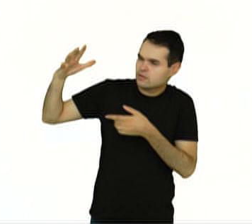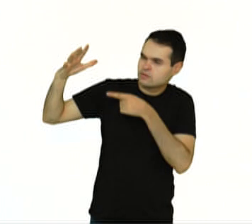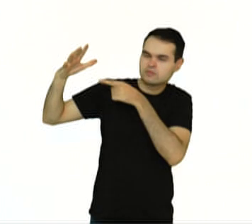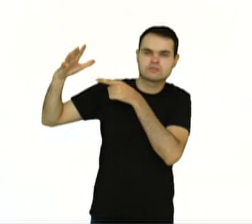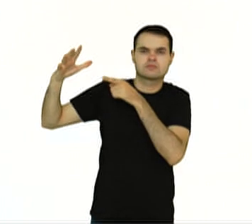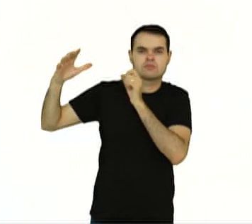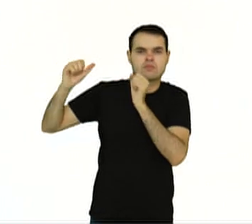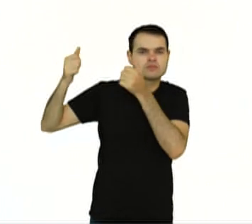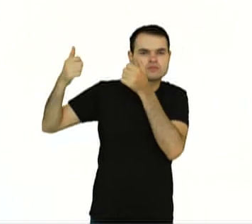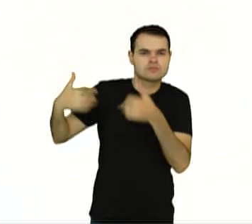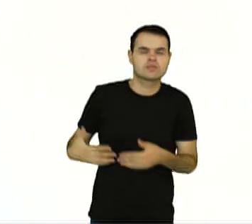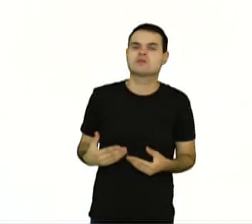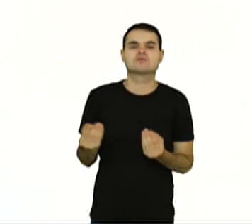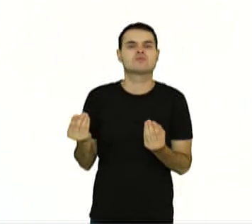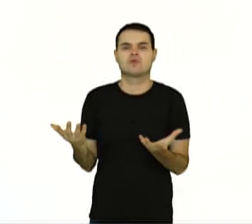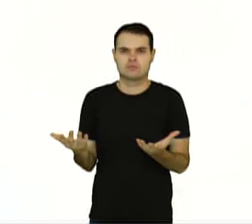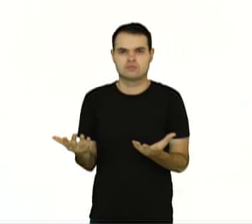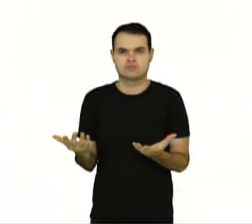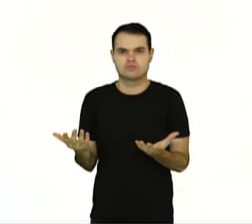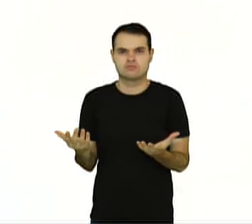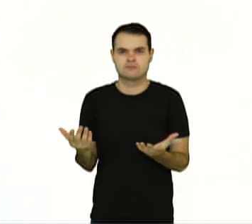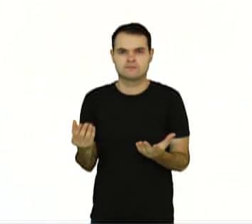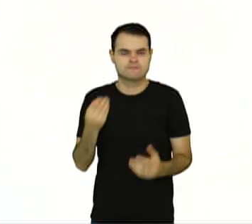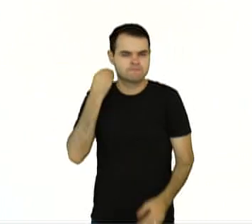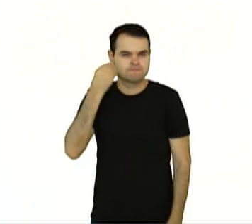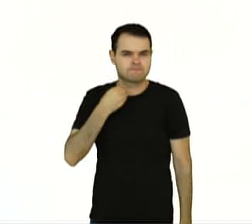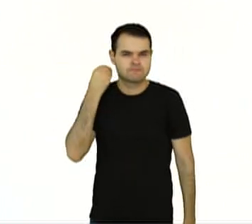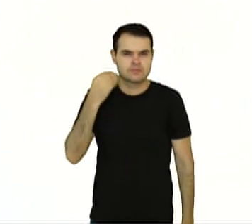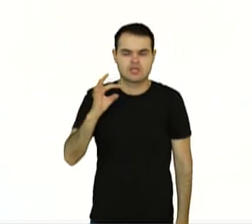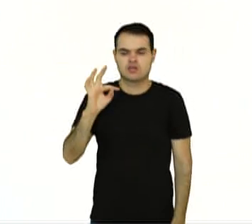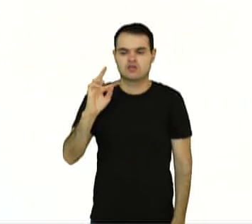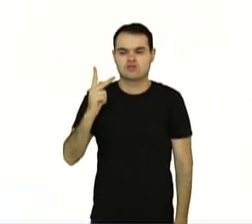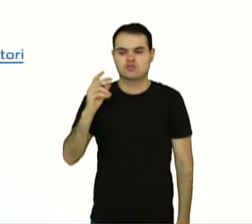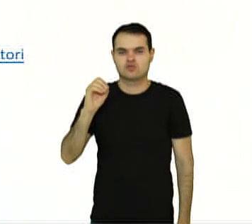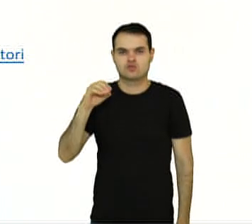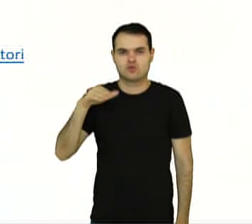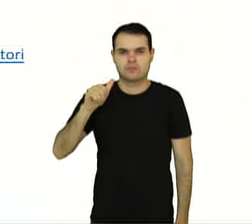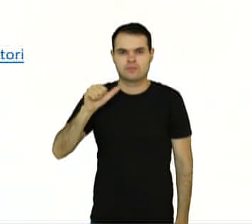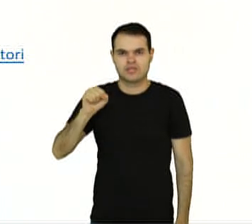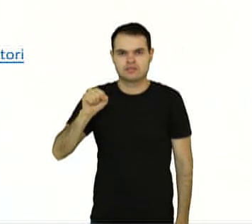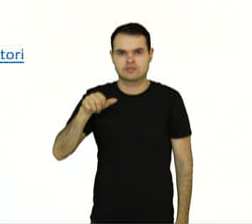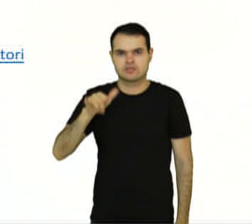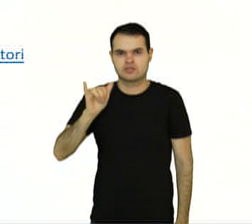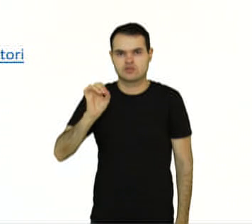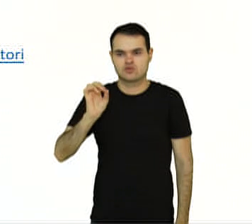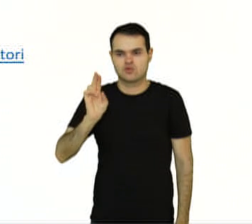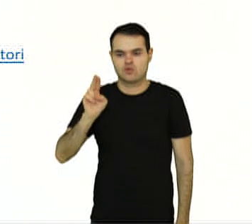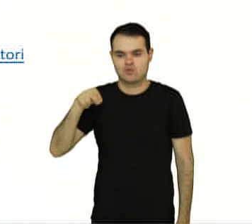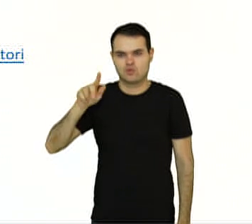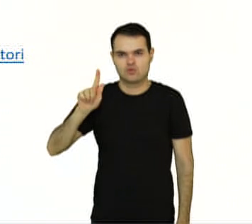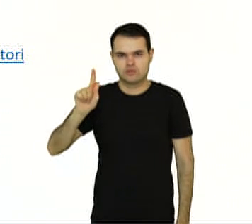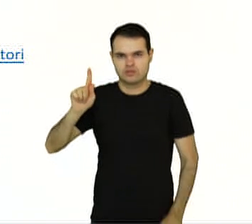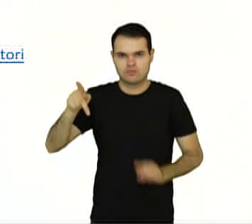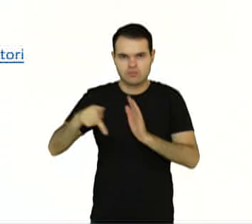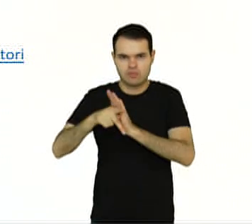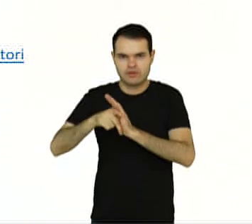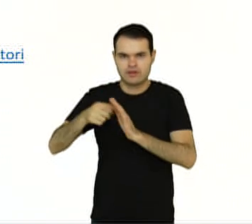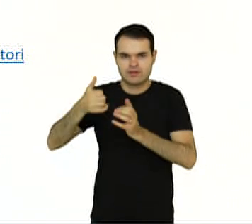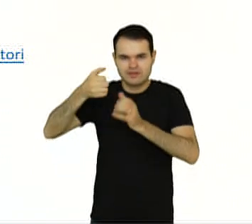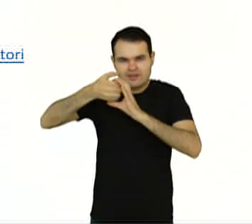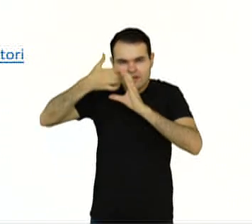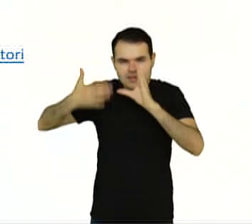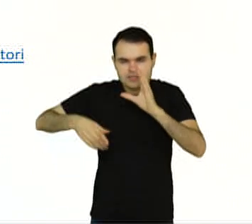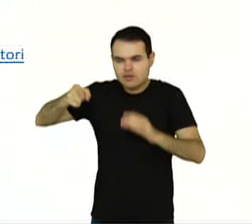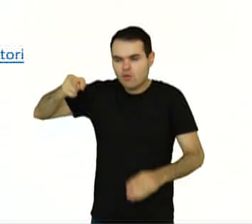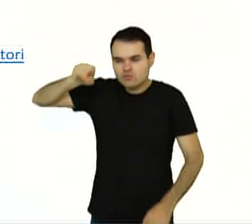ser explicadas com o experimento de Thomas Young, comprovando a característica ondulatória da luz. Já vimos